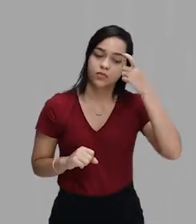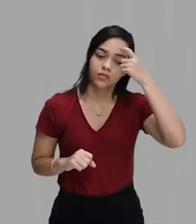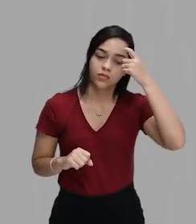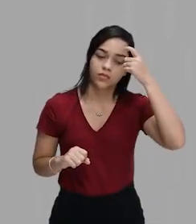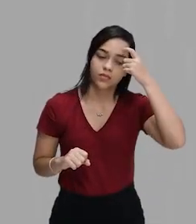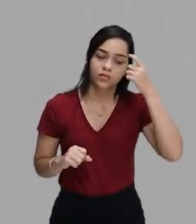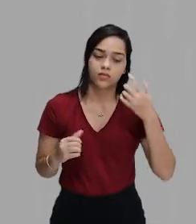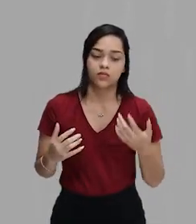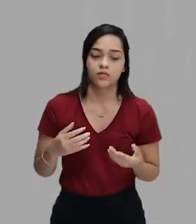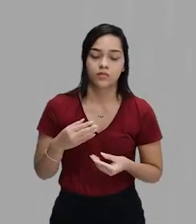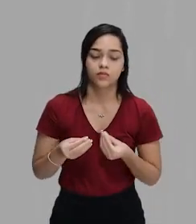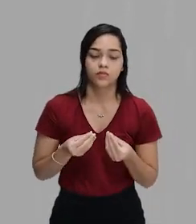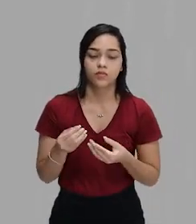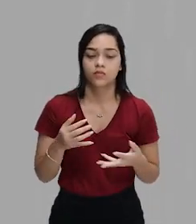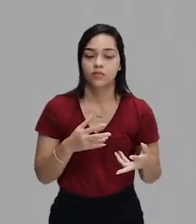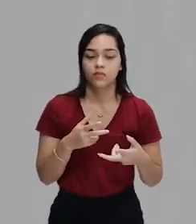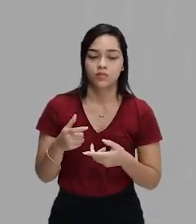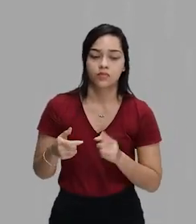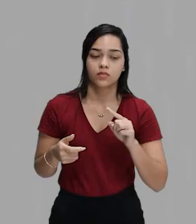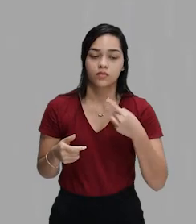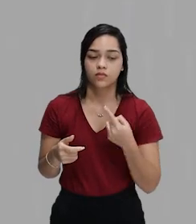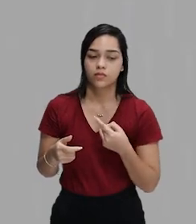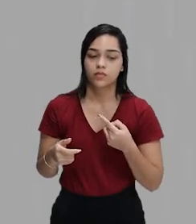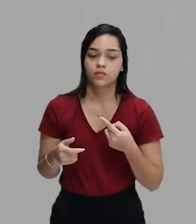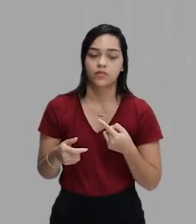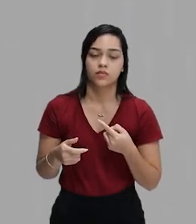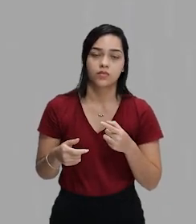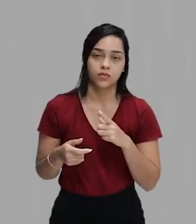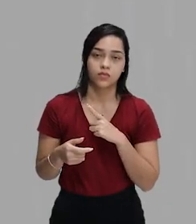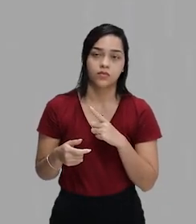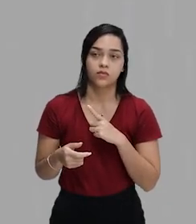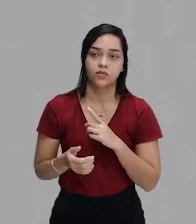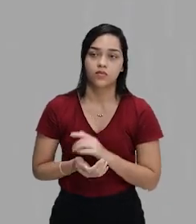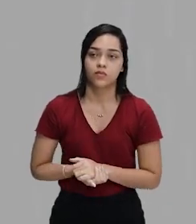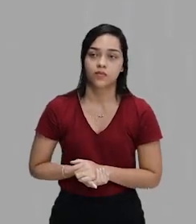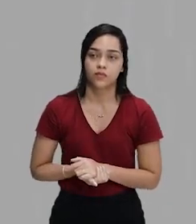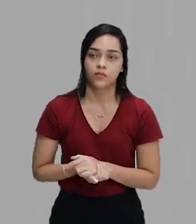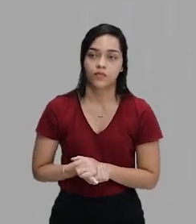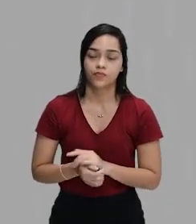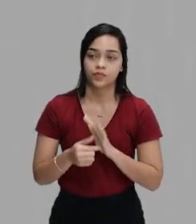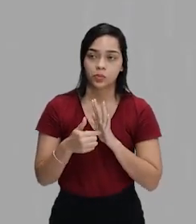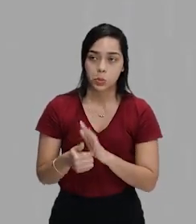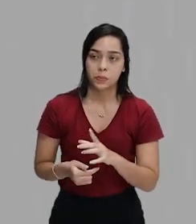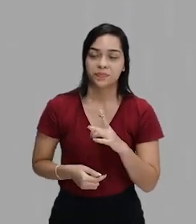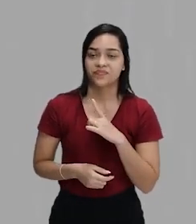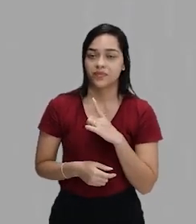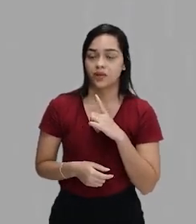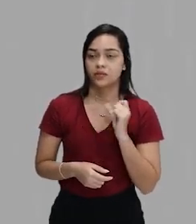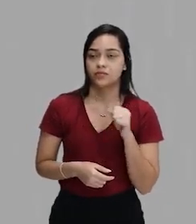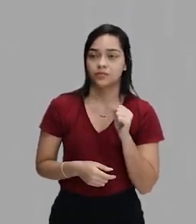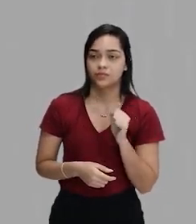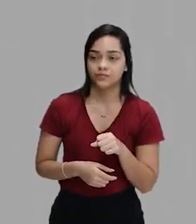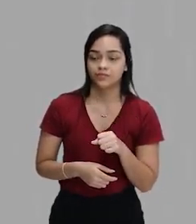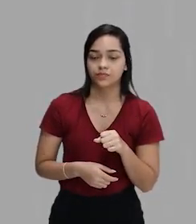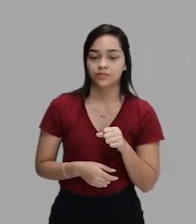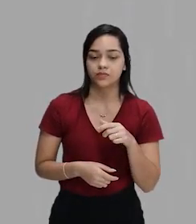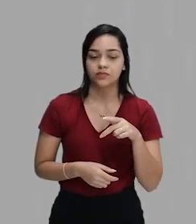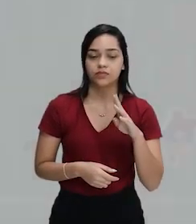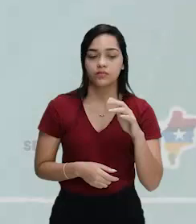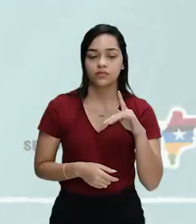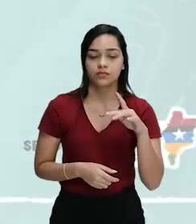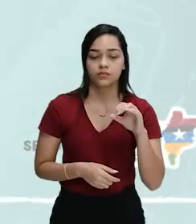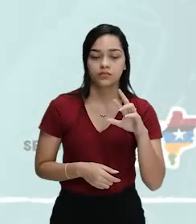pensar sobre esse mundo pós-Segunda Guerra Mundial. Evidente que, além dessa bipolarização